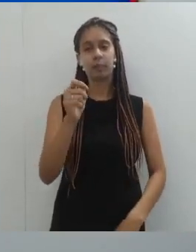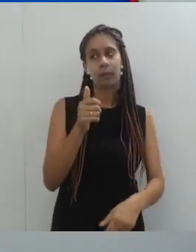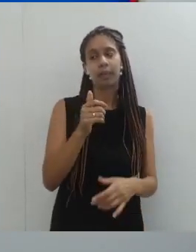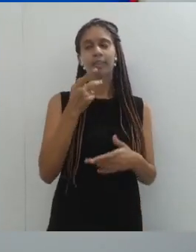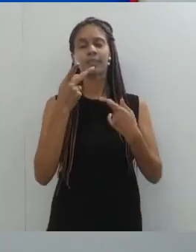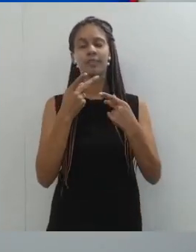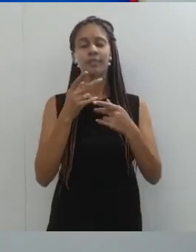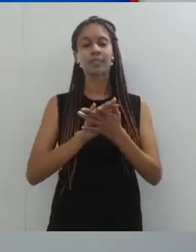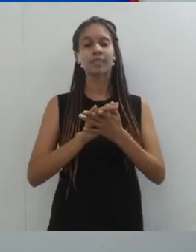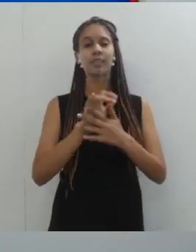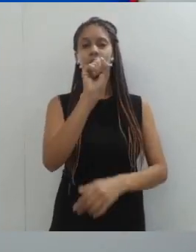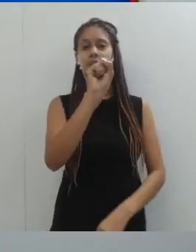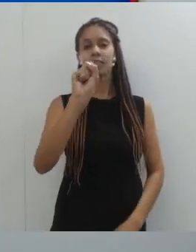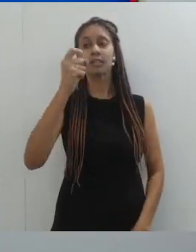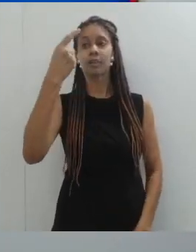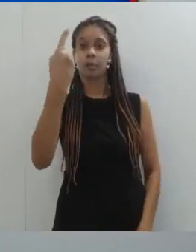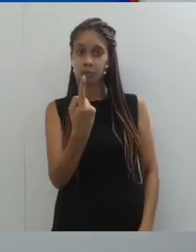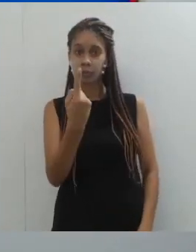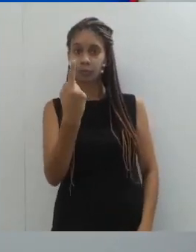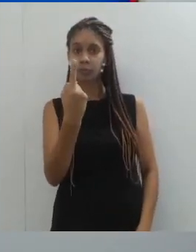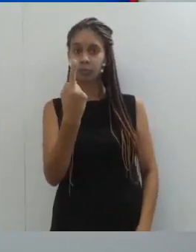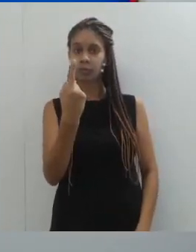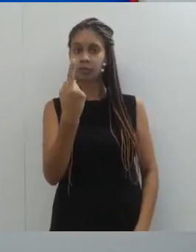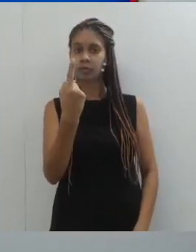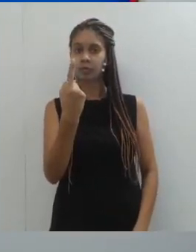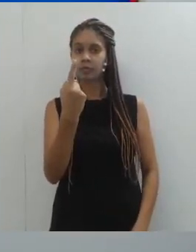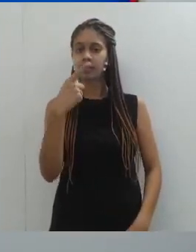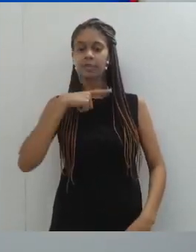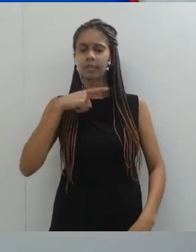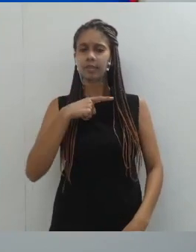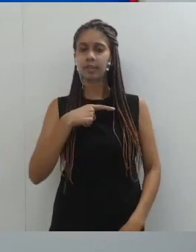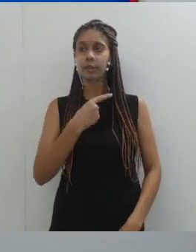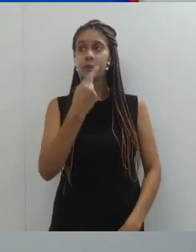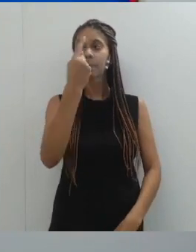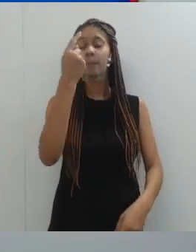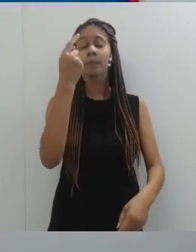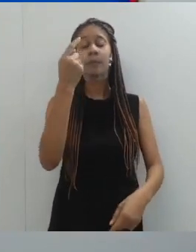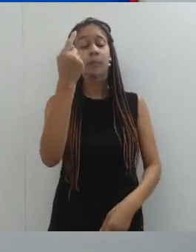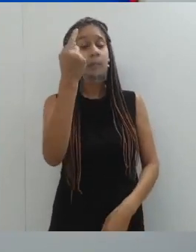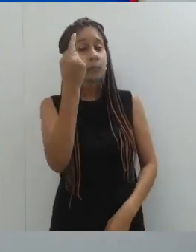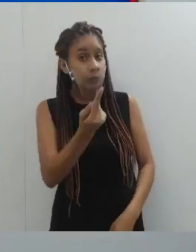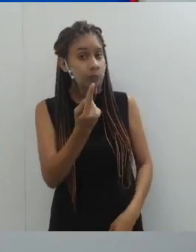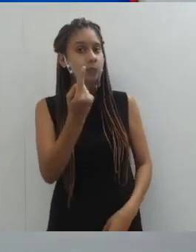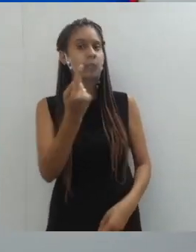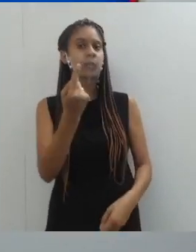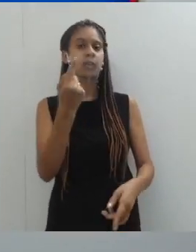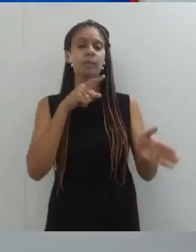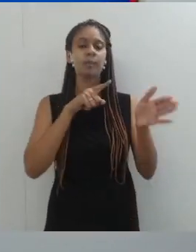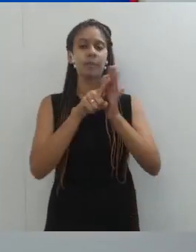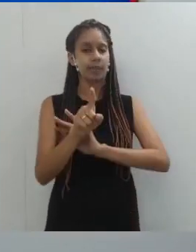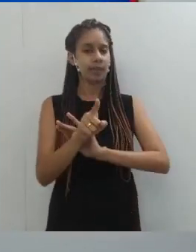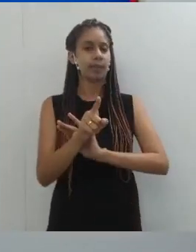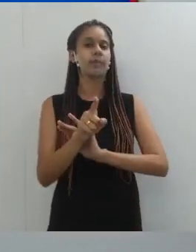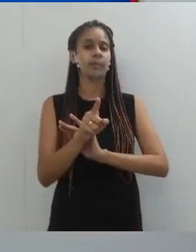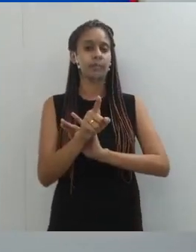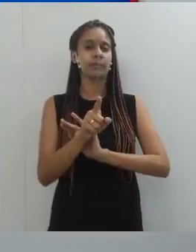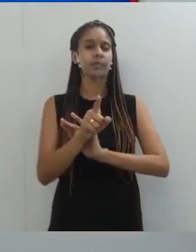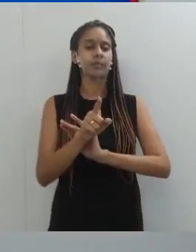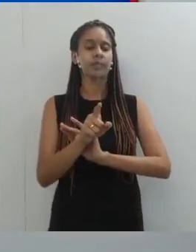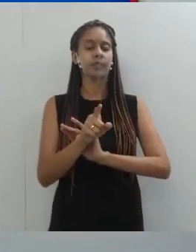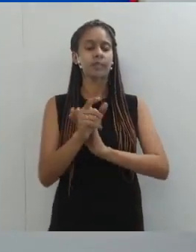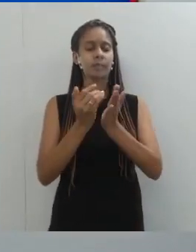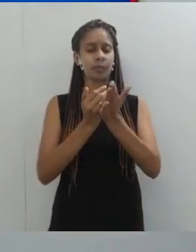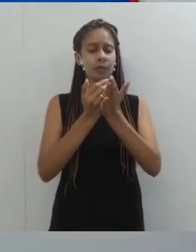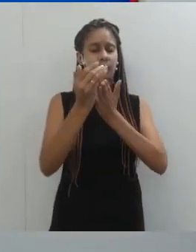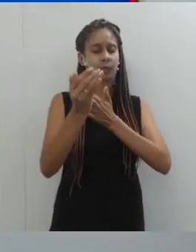o SSA1 traz, no mínimo, uma questão sobre introdução aos estudos históricos.